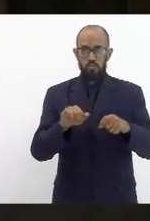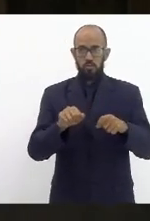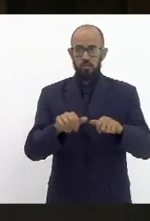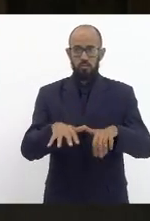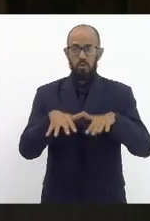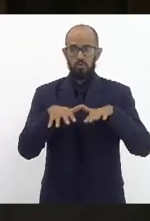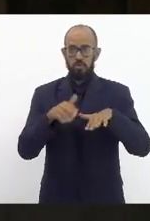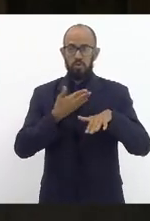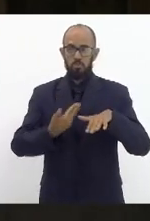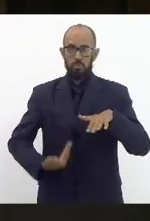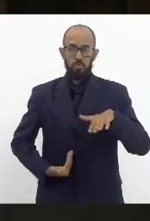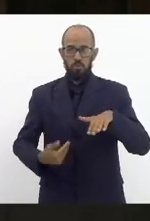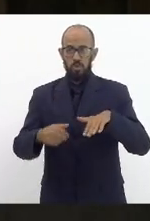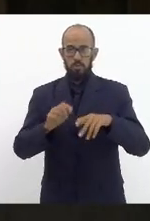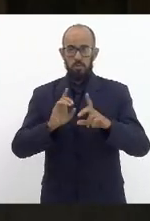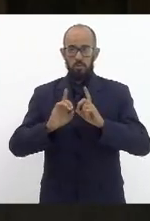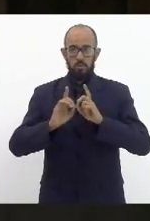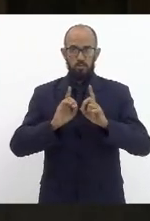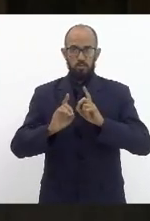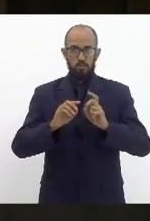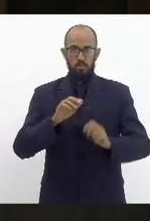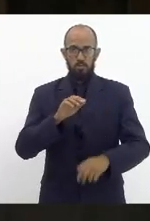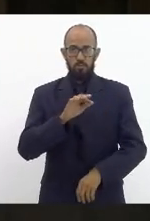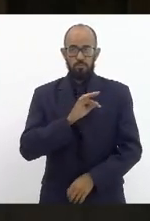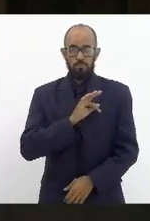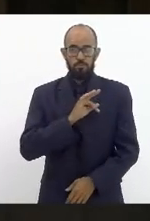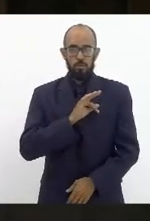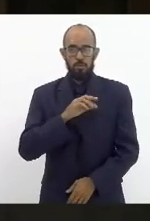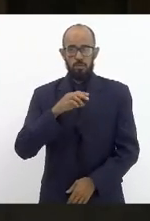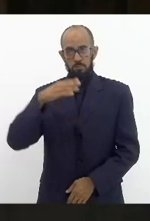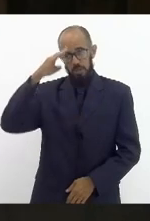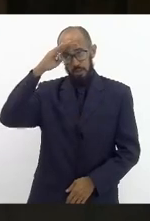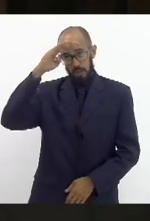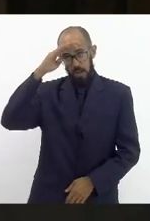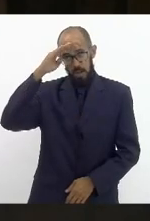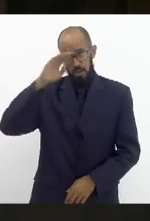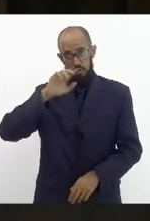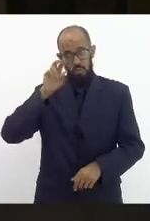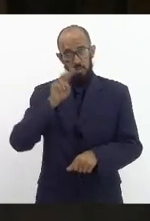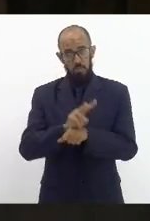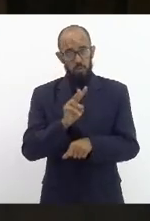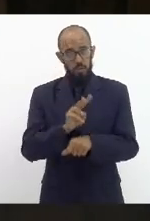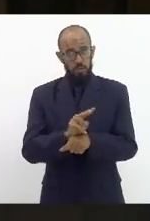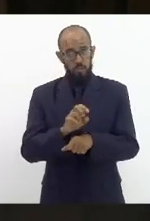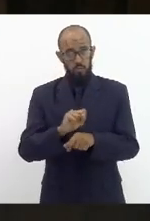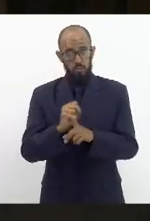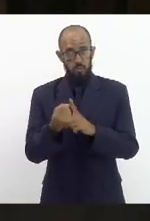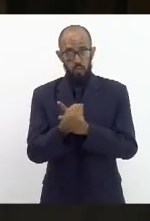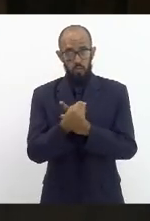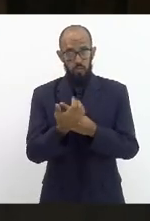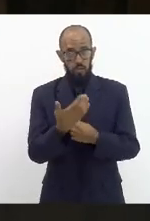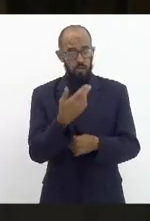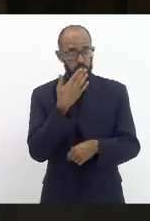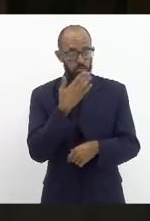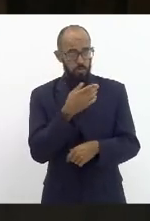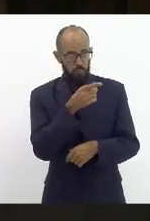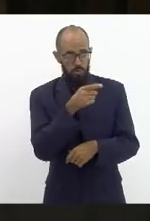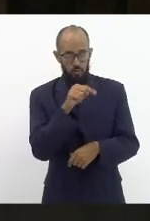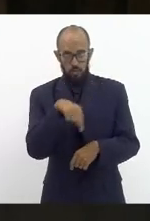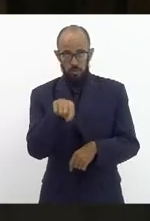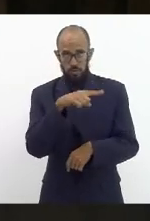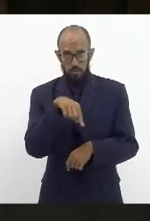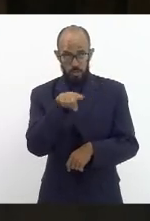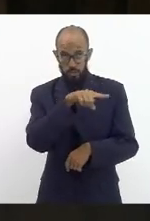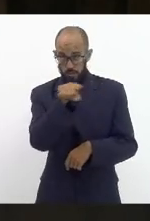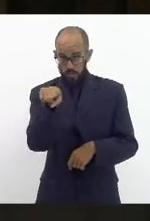a PM, nós estávamos debatendo a proteção social. E eu queria chamar a atenção de vocês que serão servidores